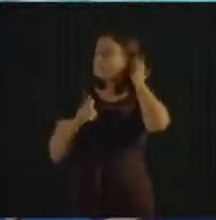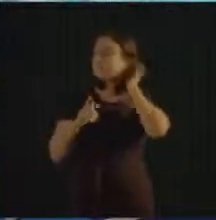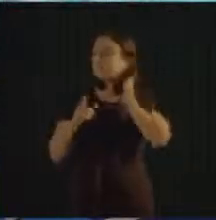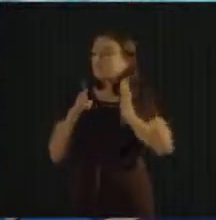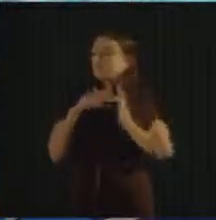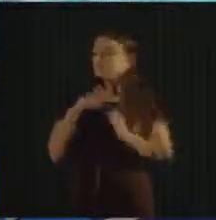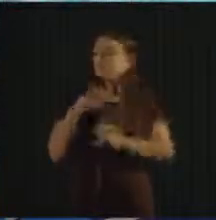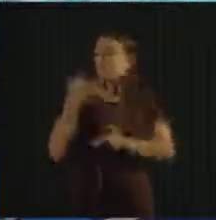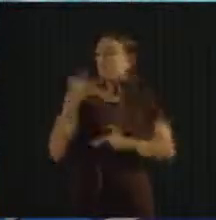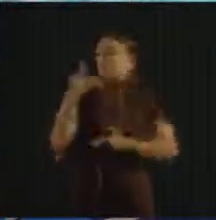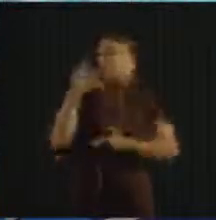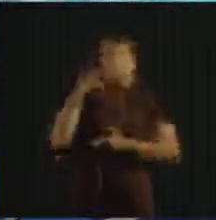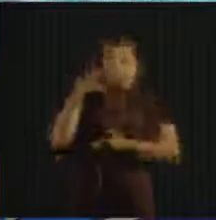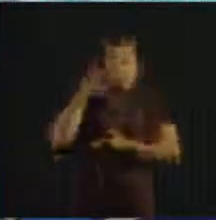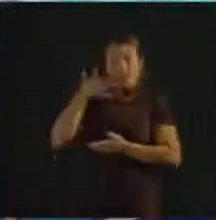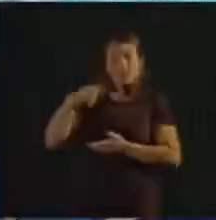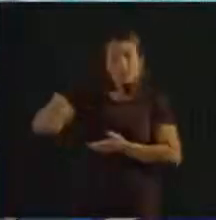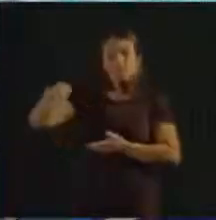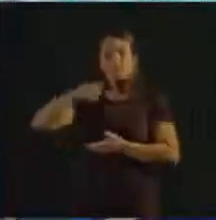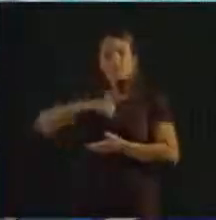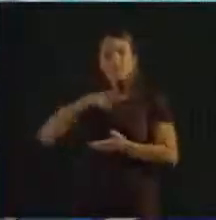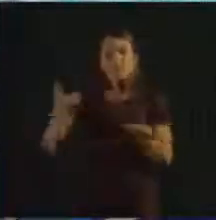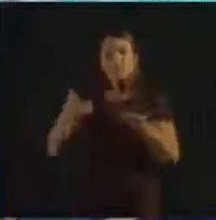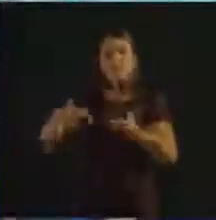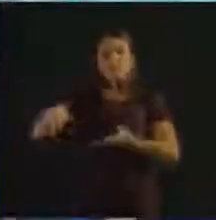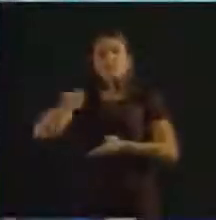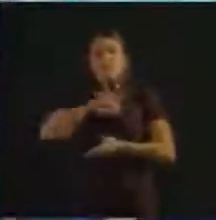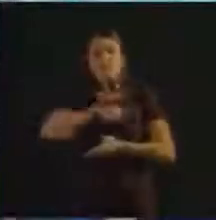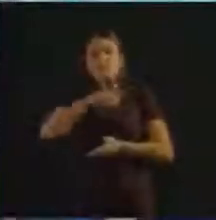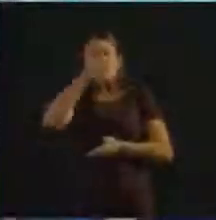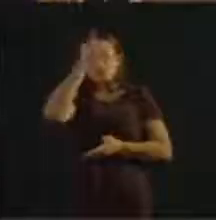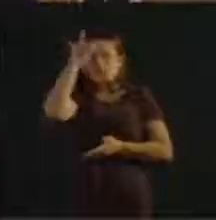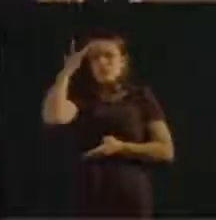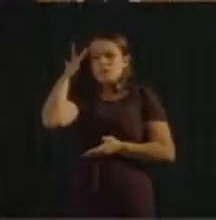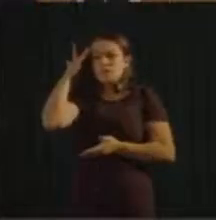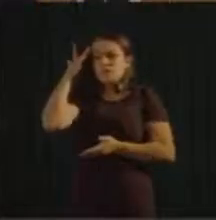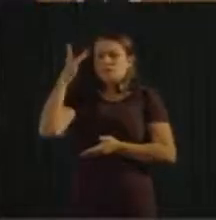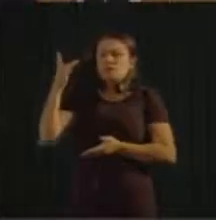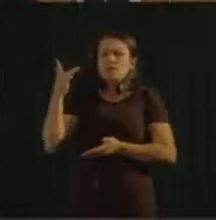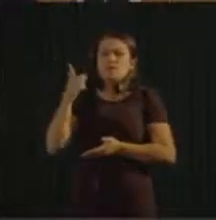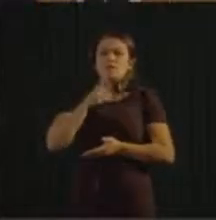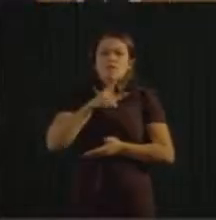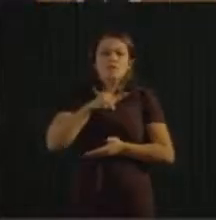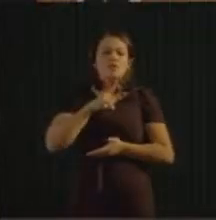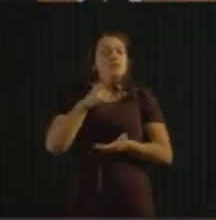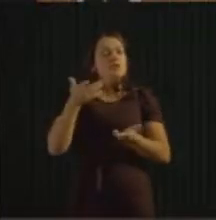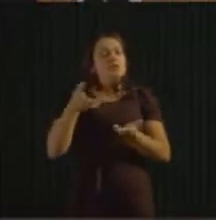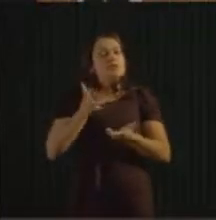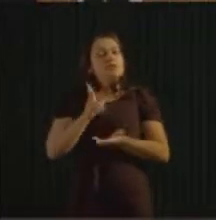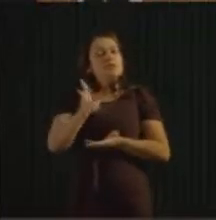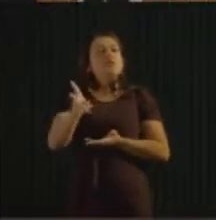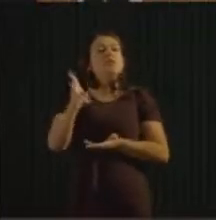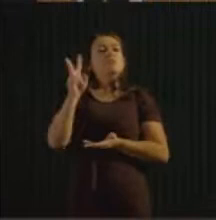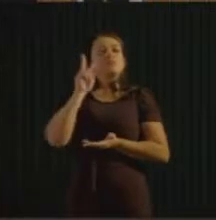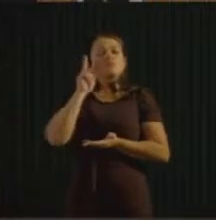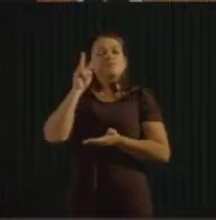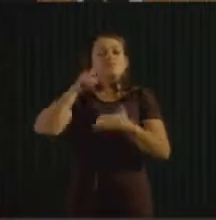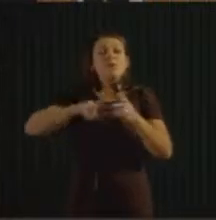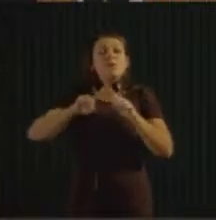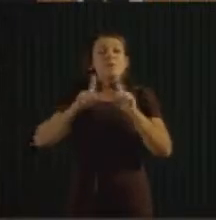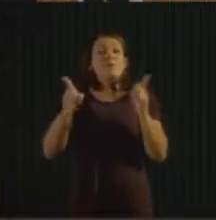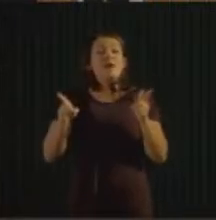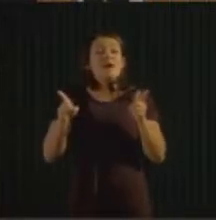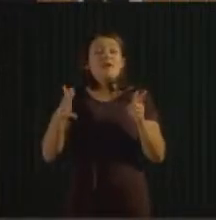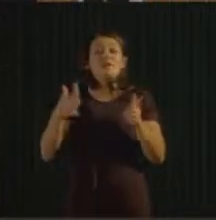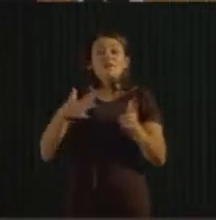porque isso que ele acabou de falar, você escuta. Talvez quem milita aqui escuta várias vezes. Mas a